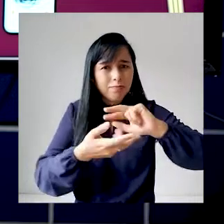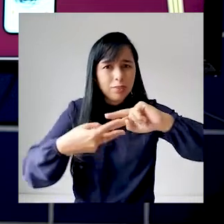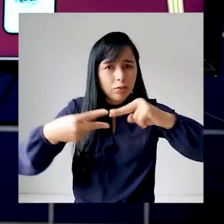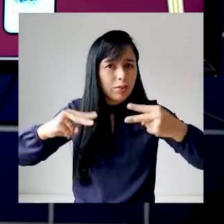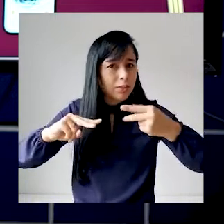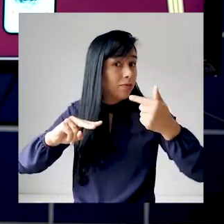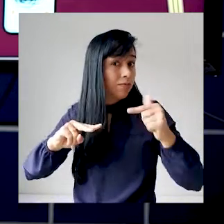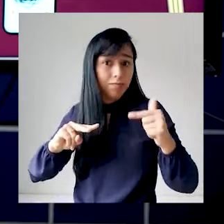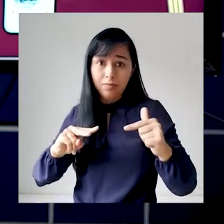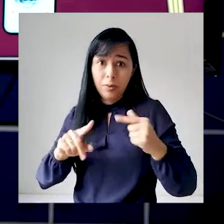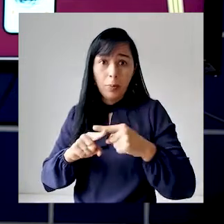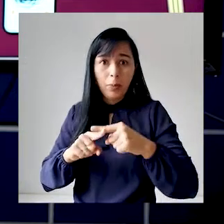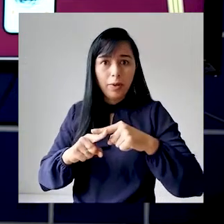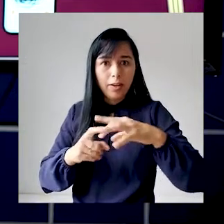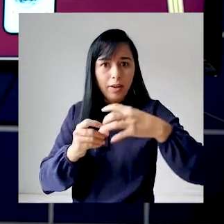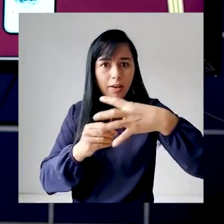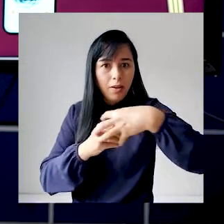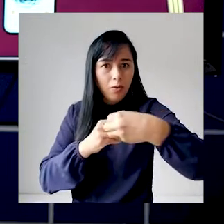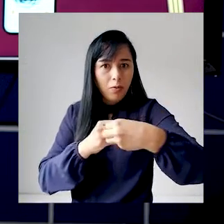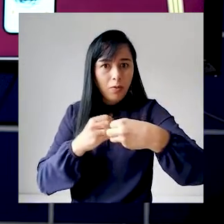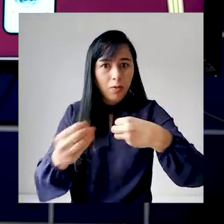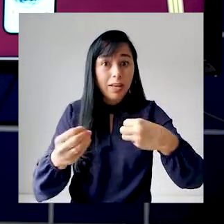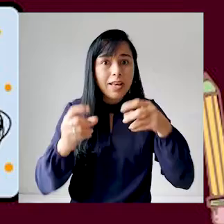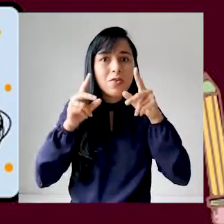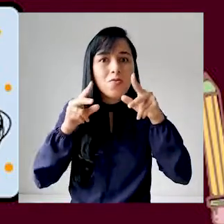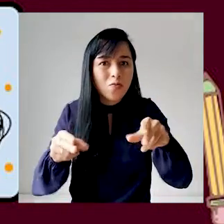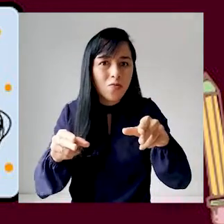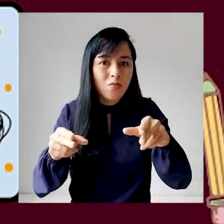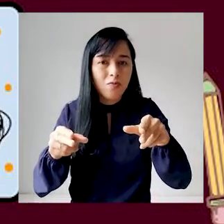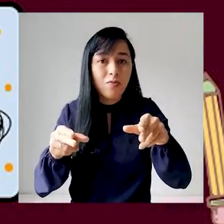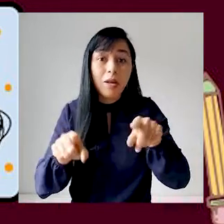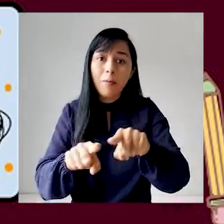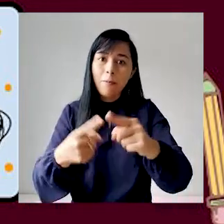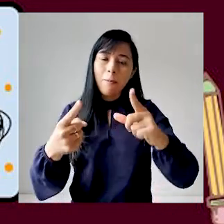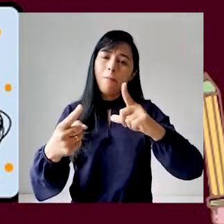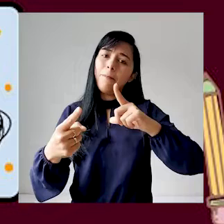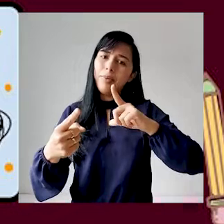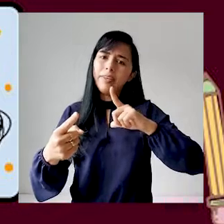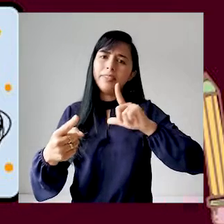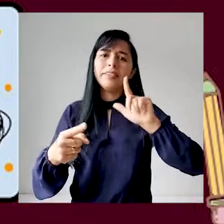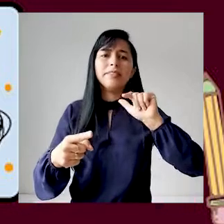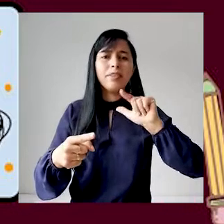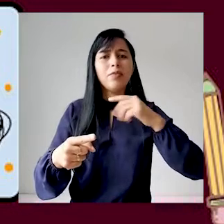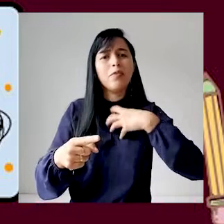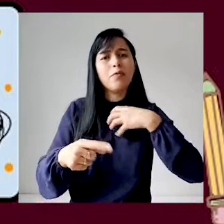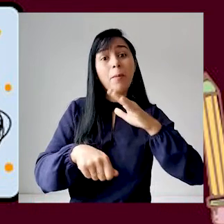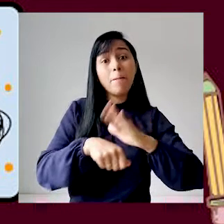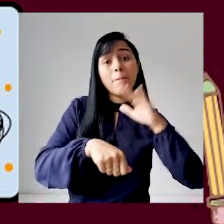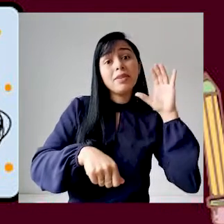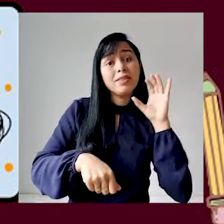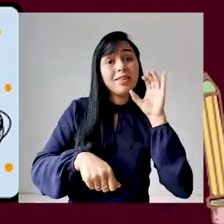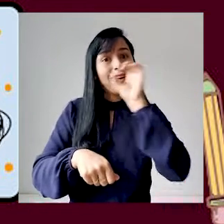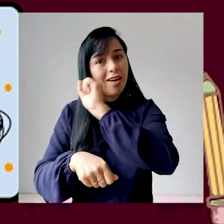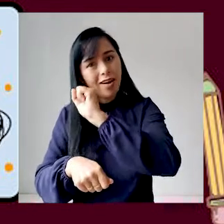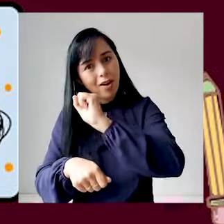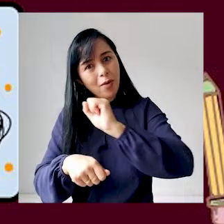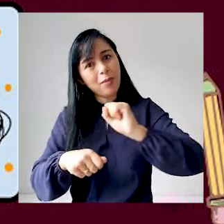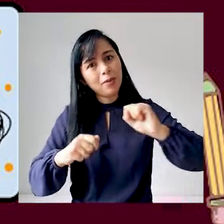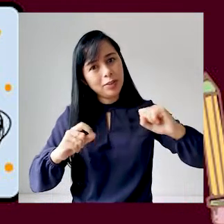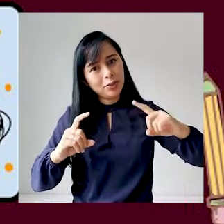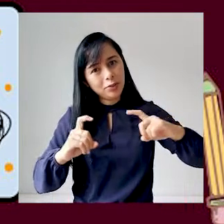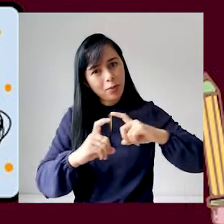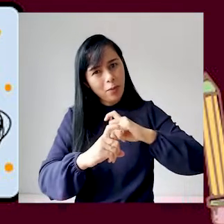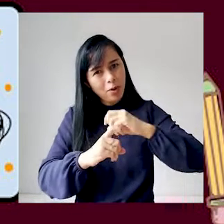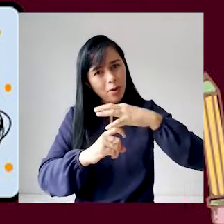seja, todos os organismos formados serem idênticos, ela tem uma vantagem por ser mais rápida do que